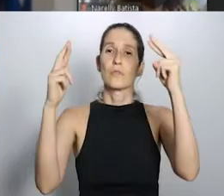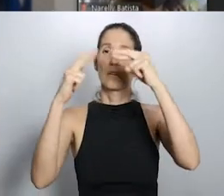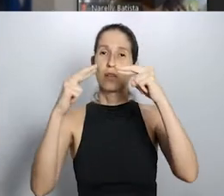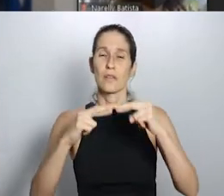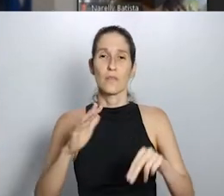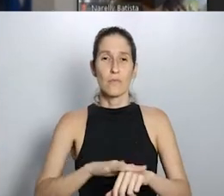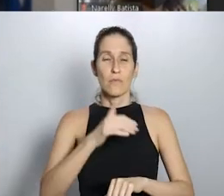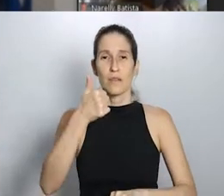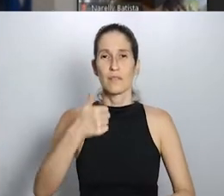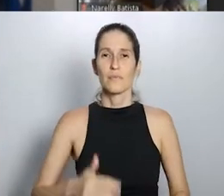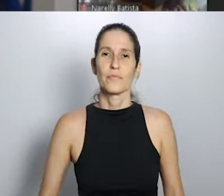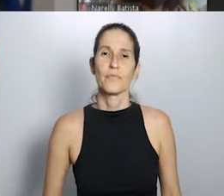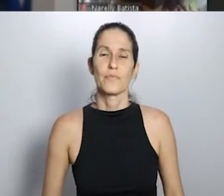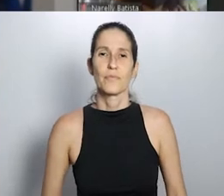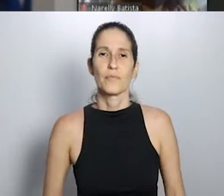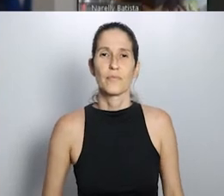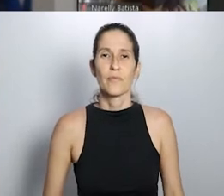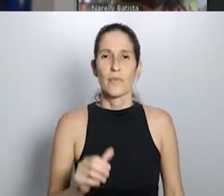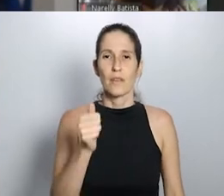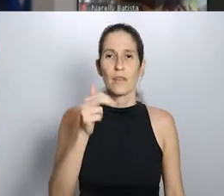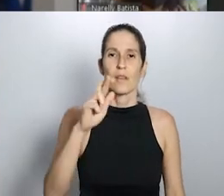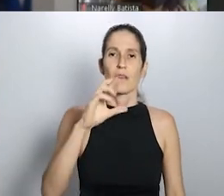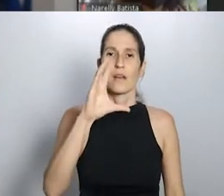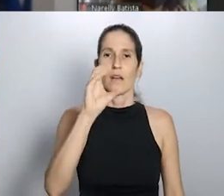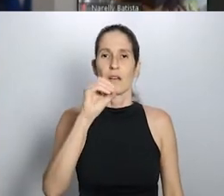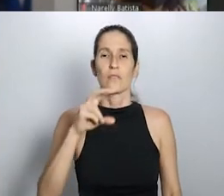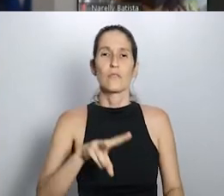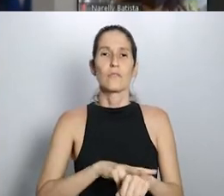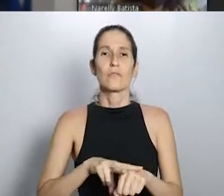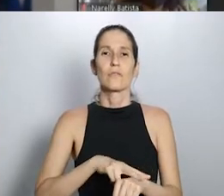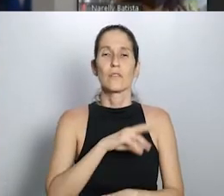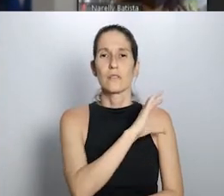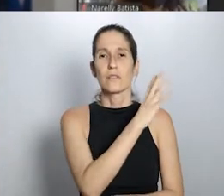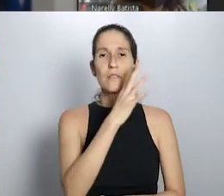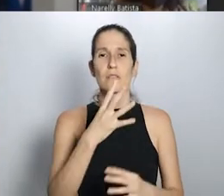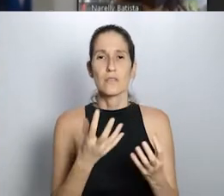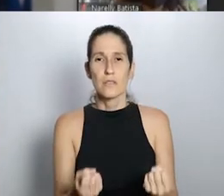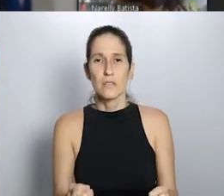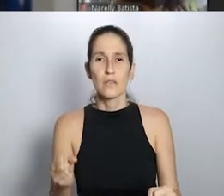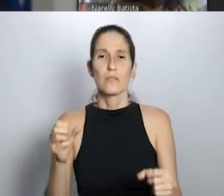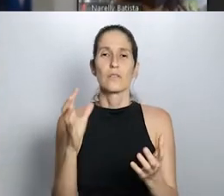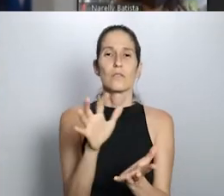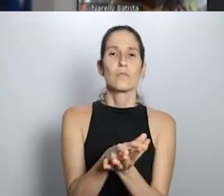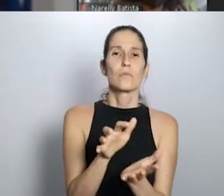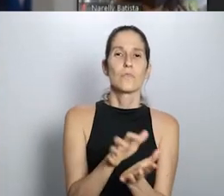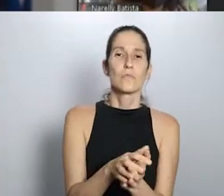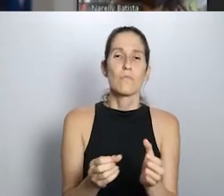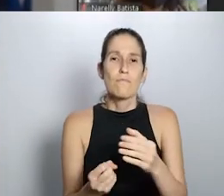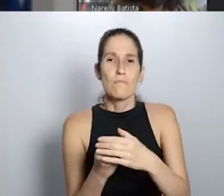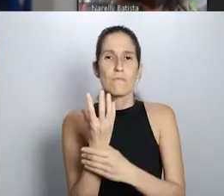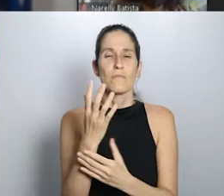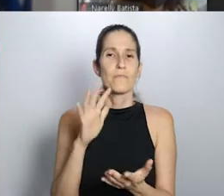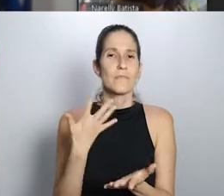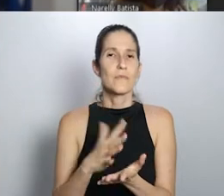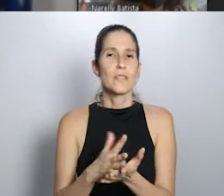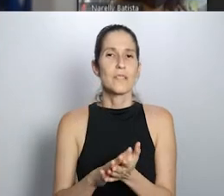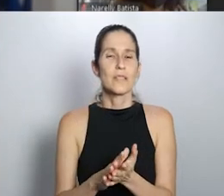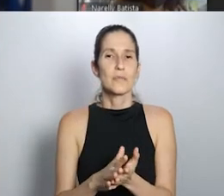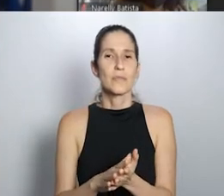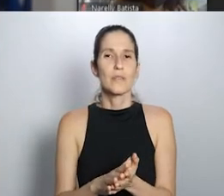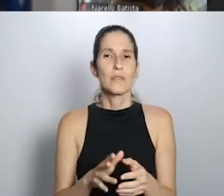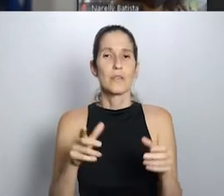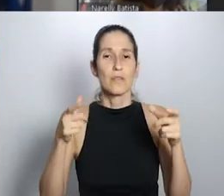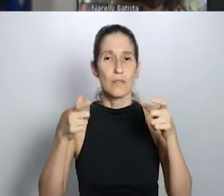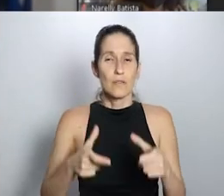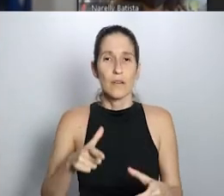sozinho rimo bem, mas com vocês rimo melhor. Então, eu vou dizer o seguinte. Arco Verde, Sertão do Moxotó, é o berço